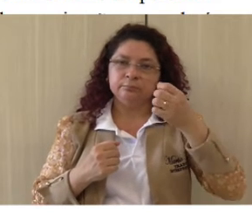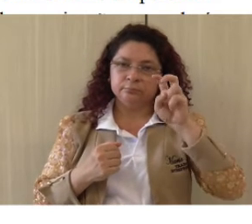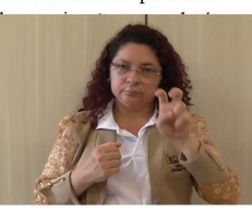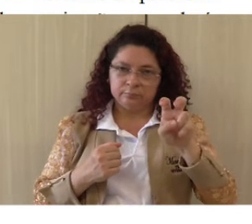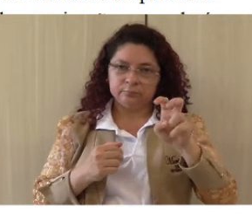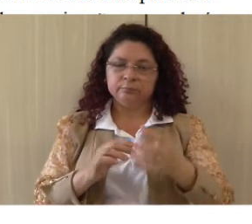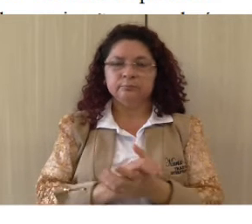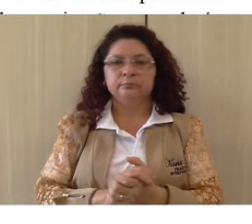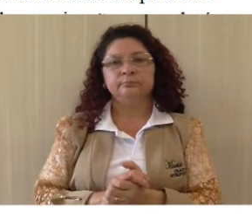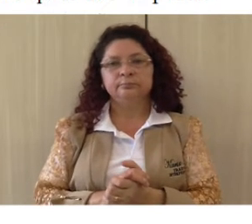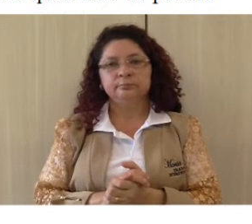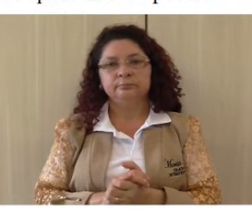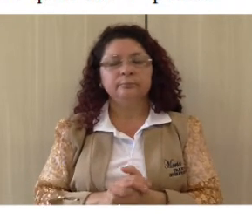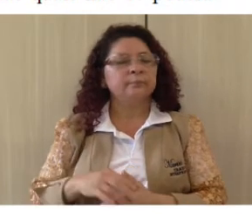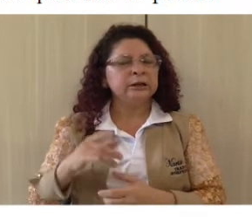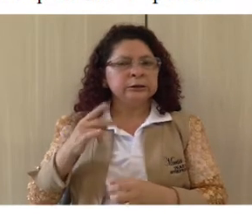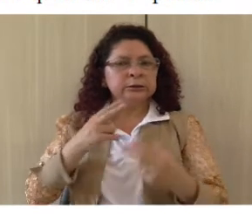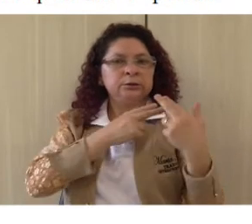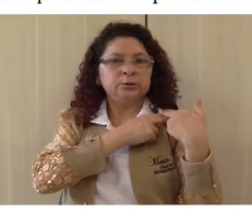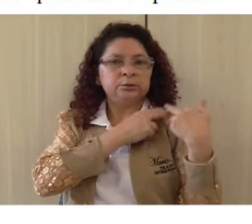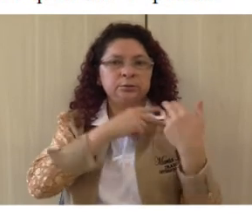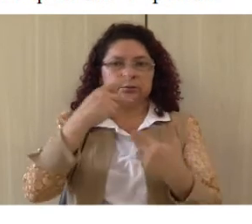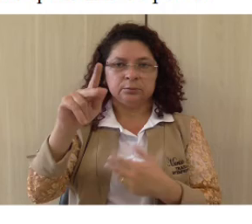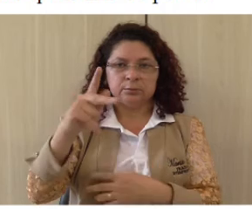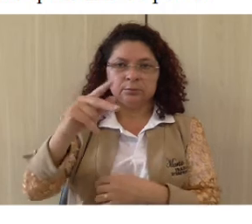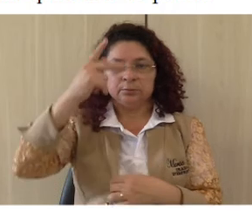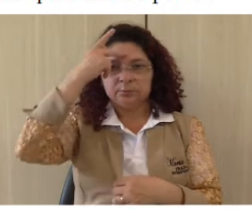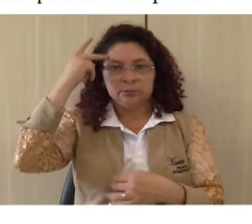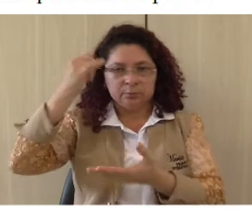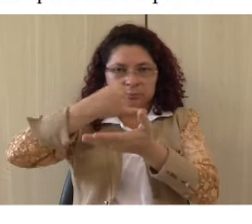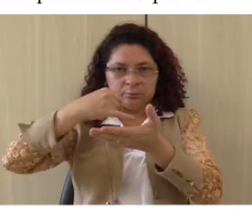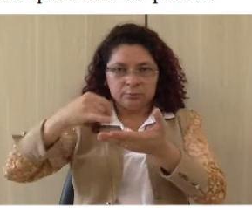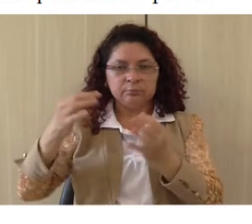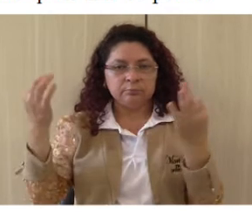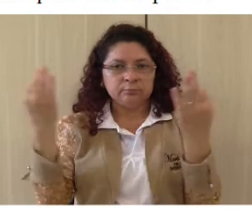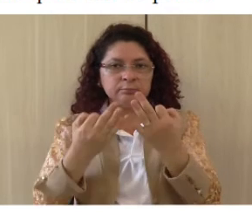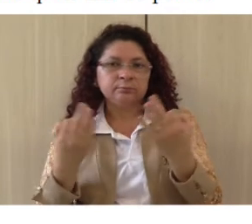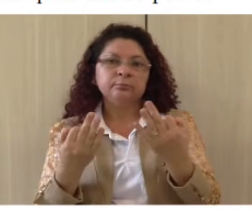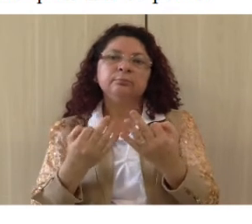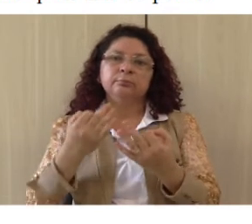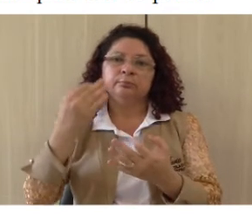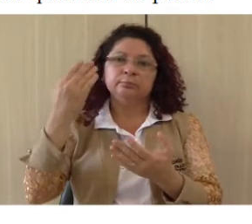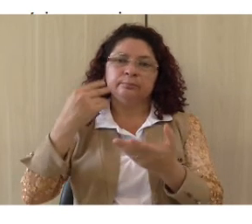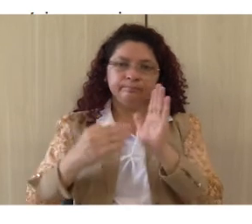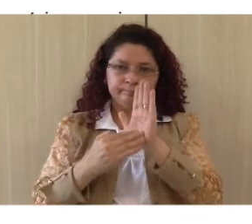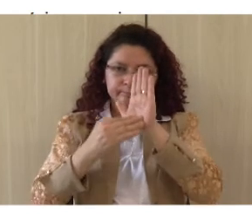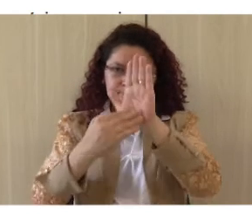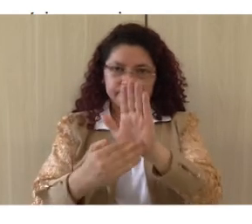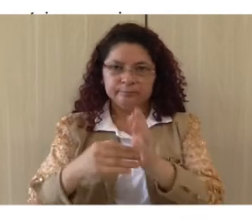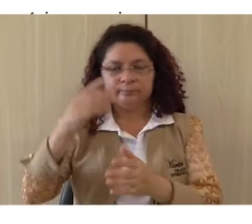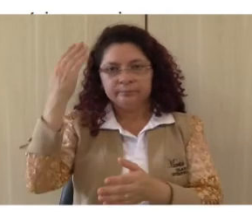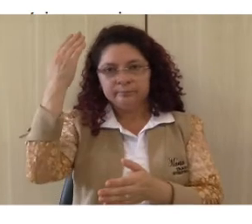4.5. É de inteira responsabilidade do candidato preencher corretamente os dados solicitados